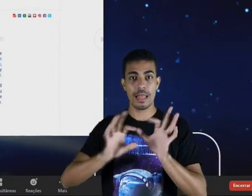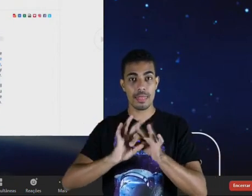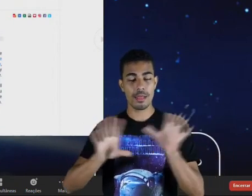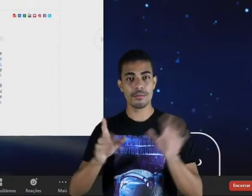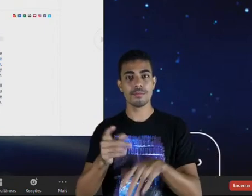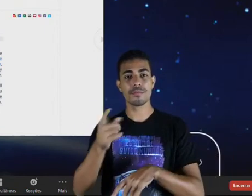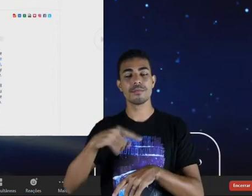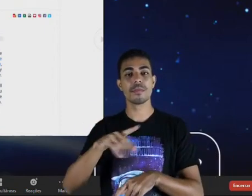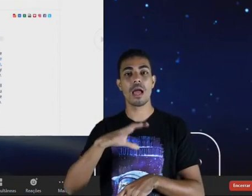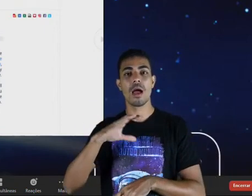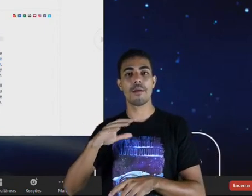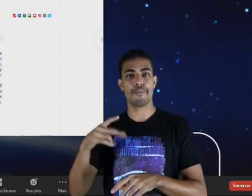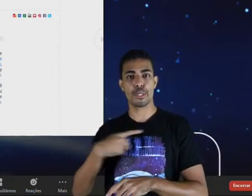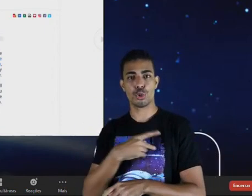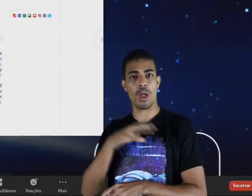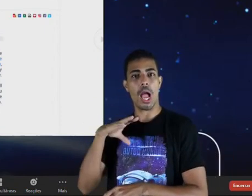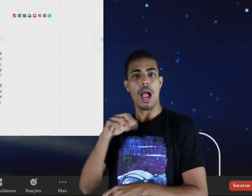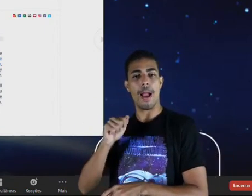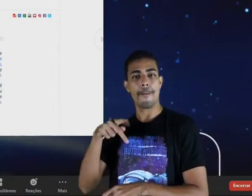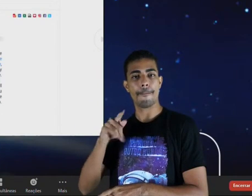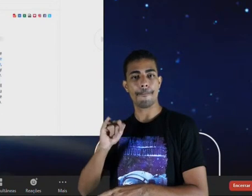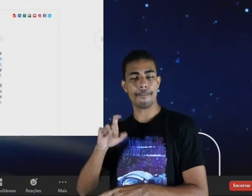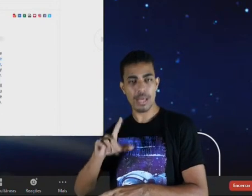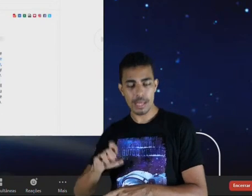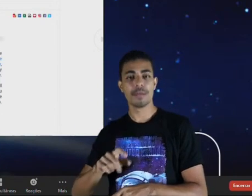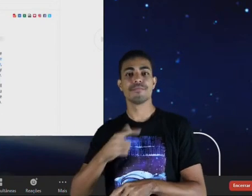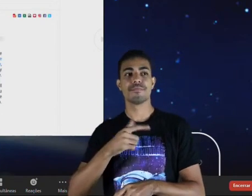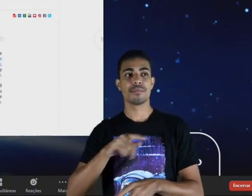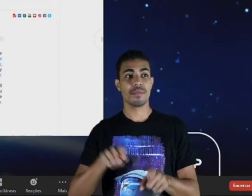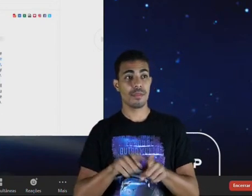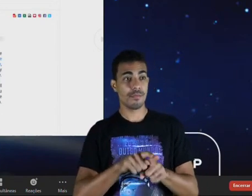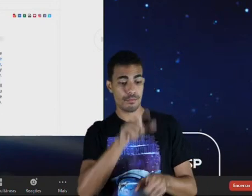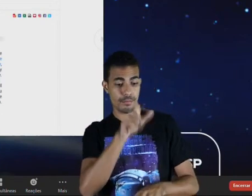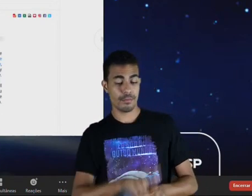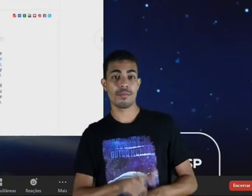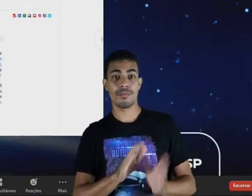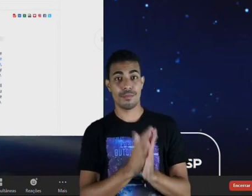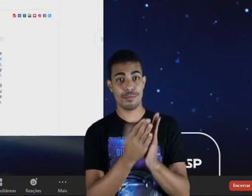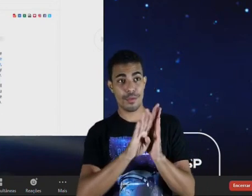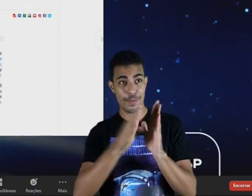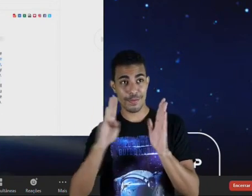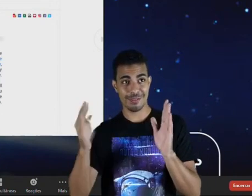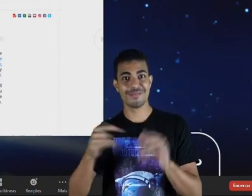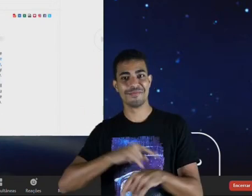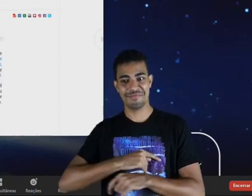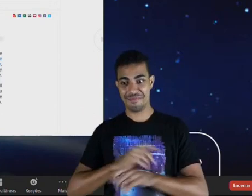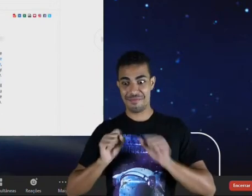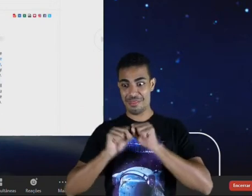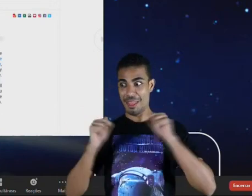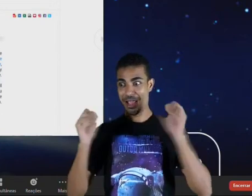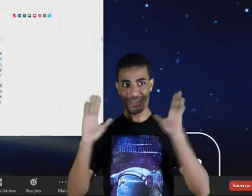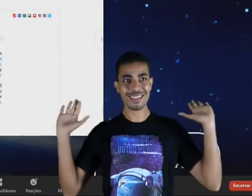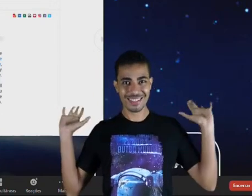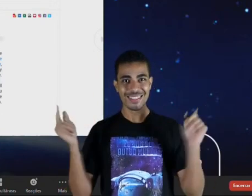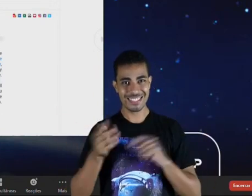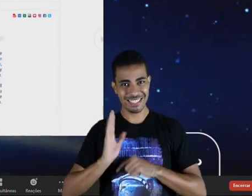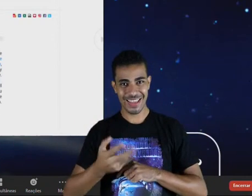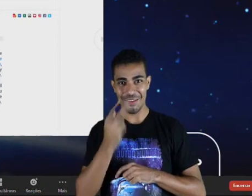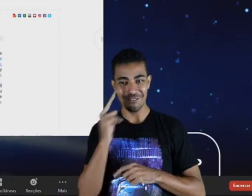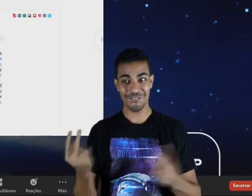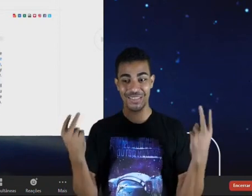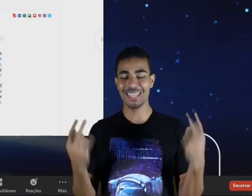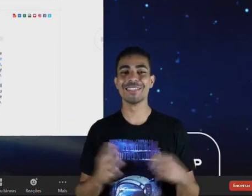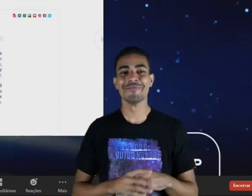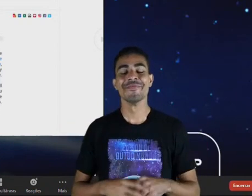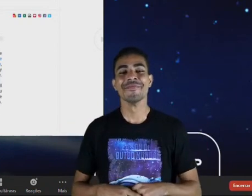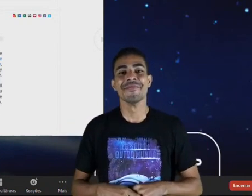tem vários comentários. Eu vou contar para vocês um segredo. A biblioteca é grande aqui, como vocês podem ver. Mas eu já doei mais